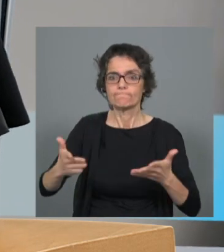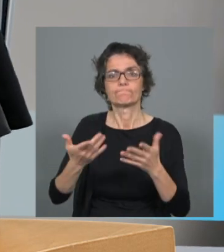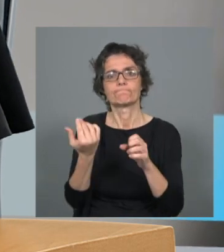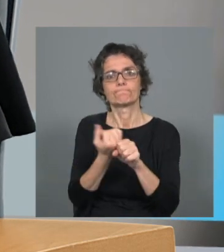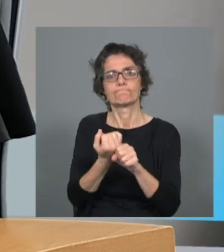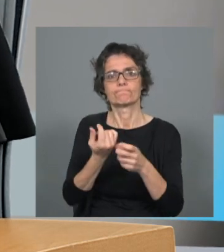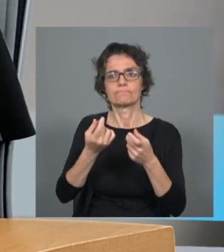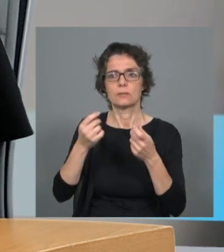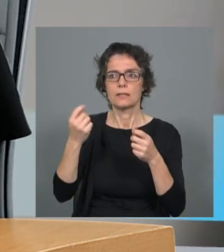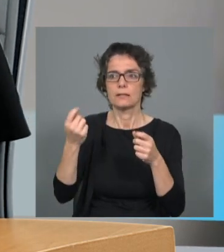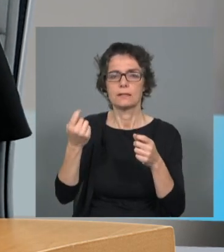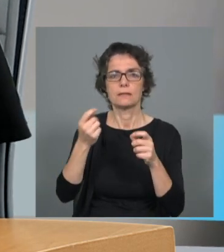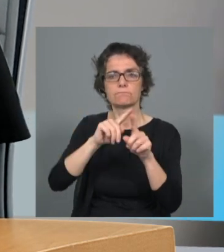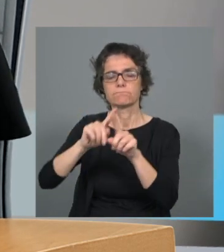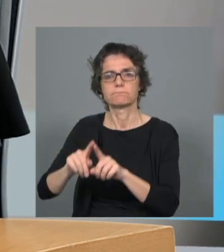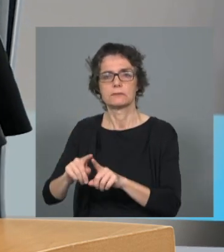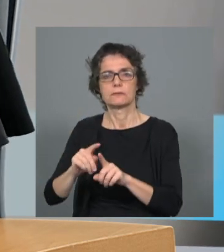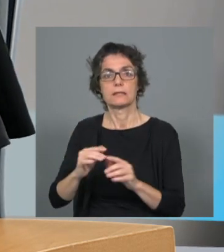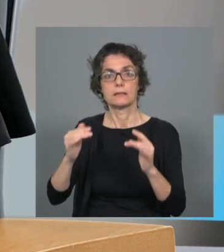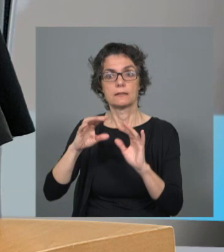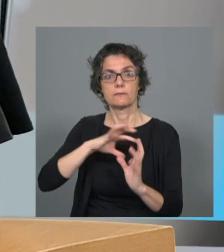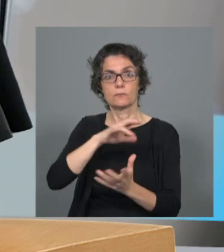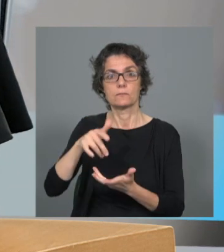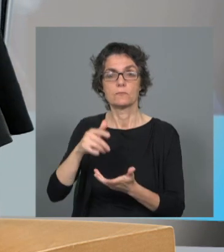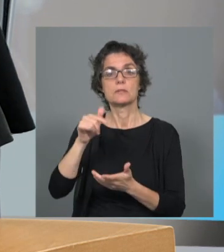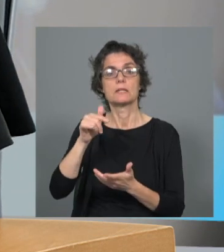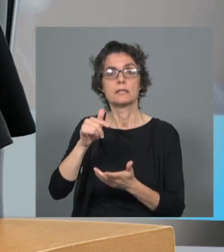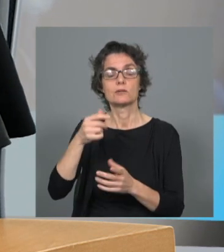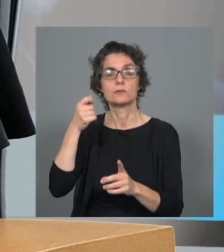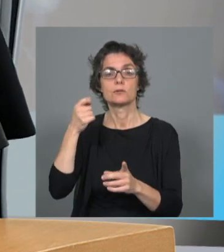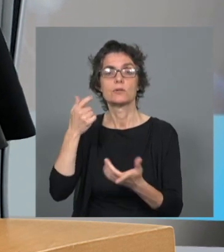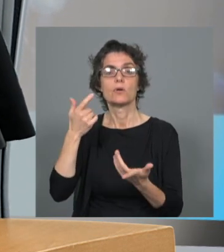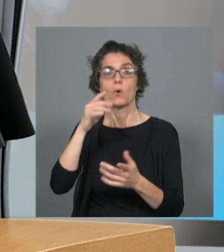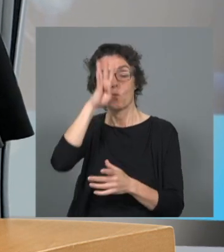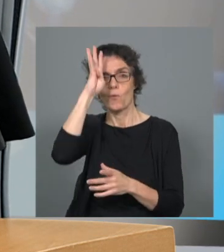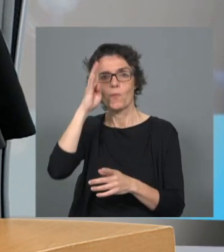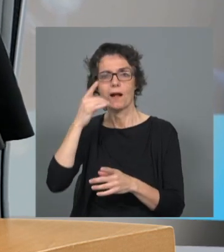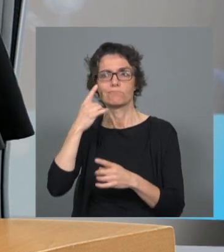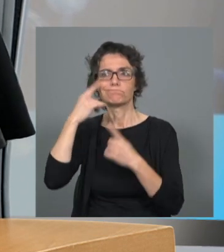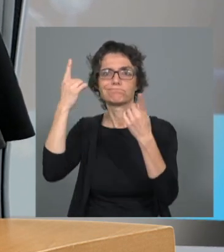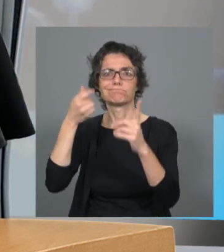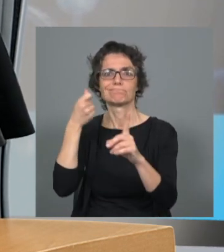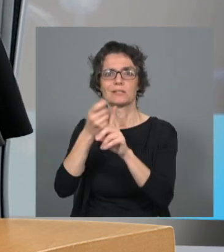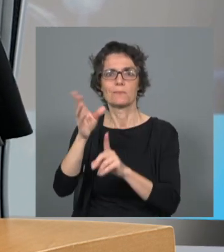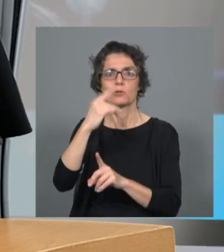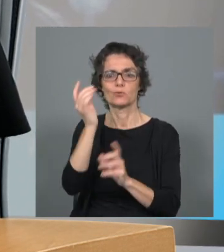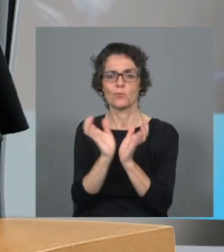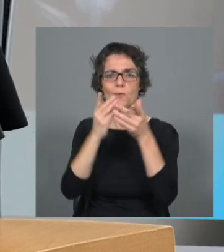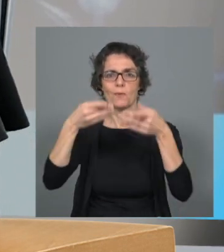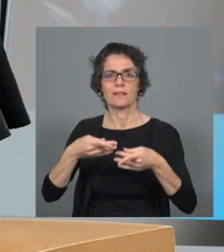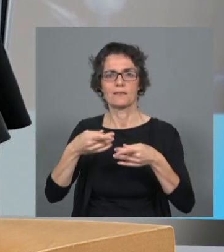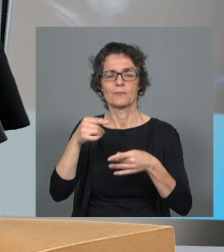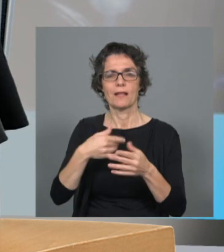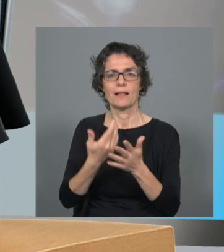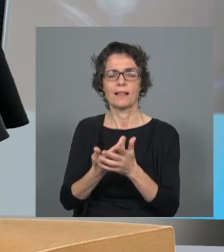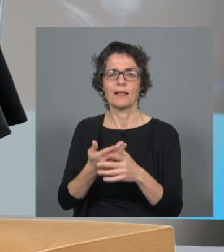em todo o mundo, o Papa lança mais um desafio, esta plataforma para uma ação